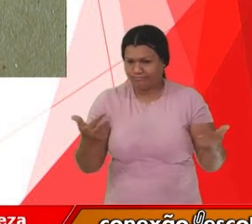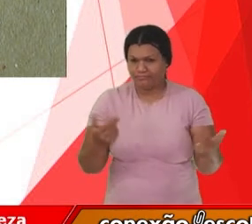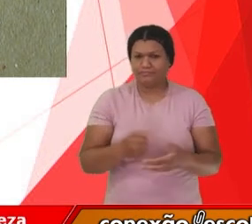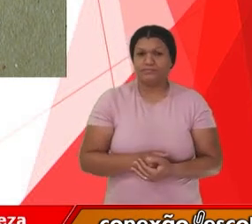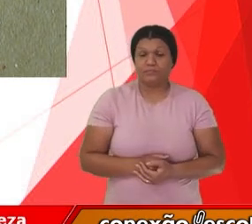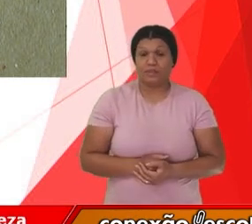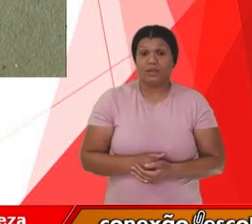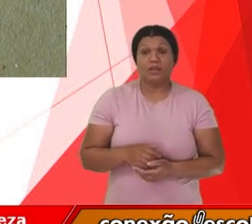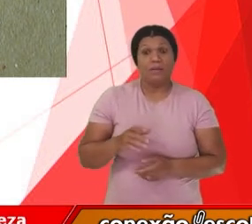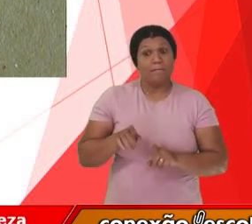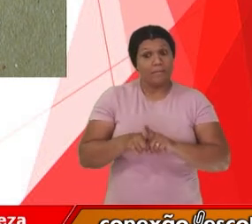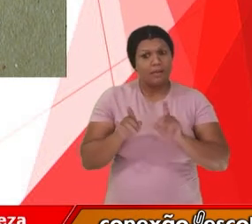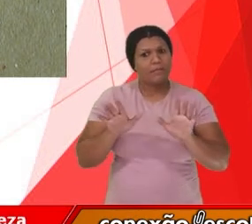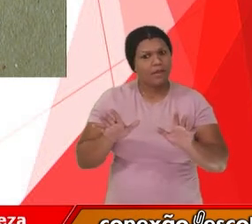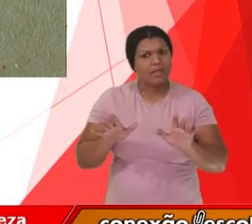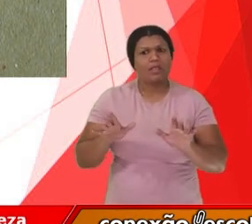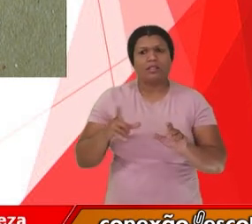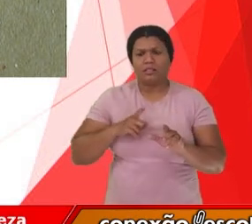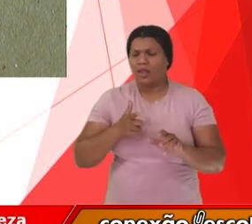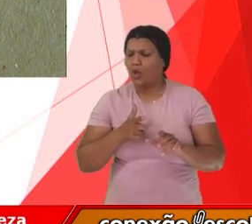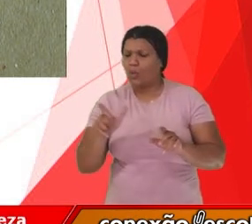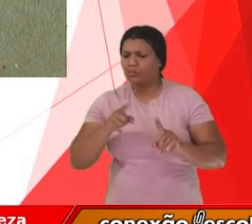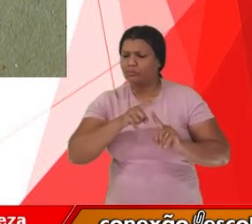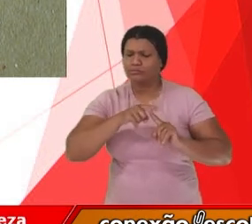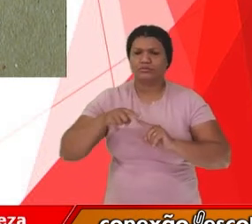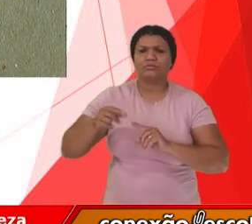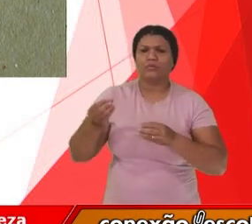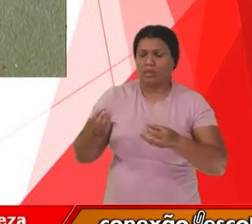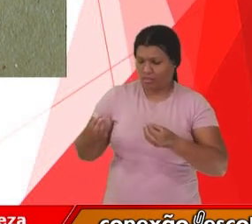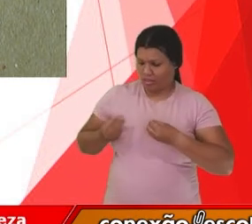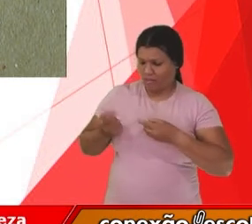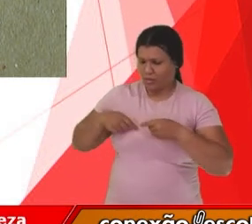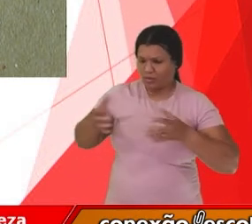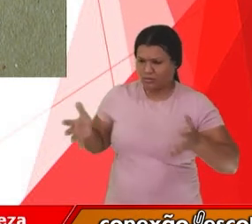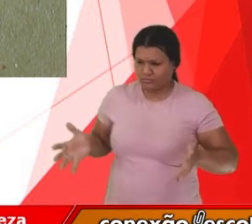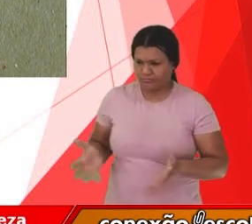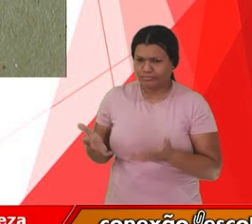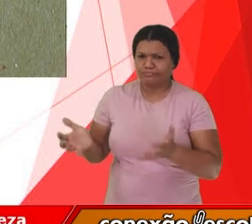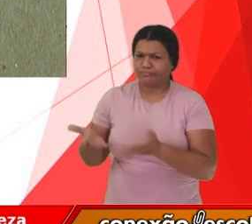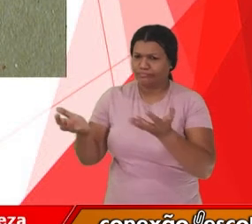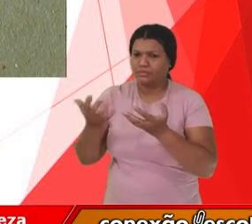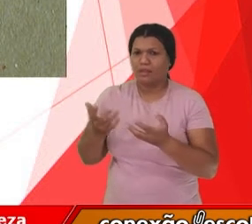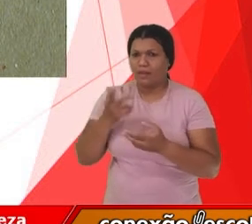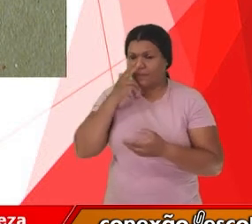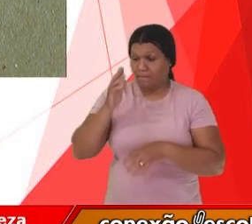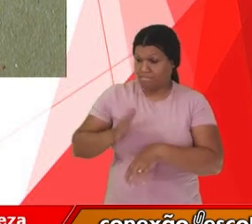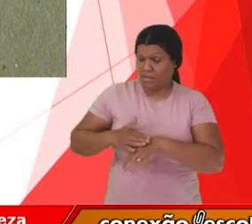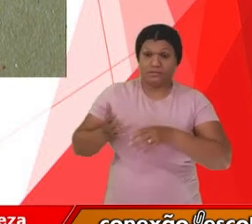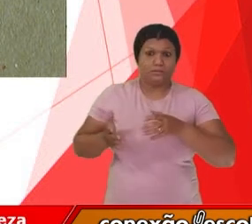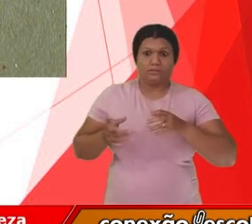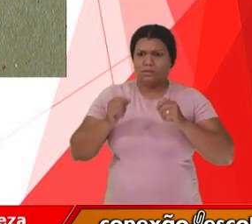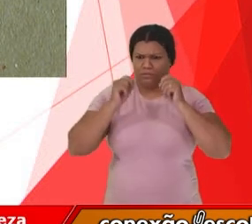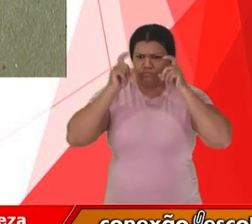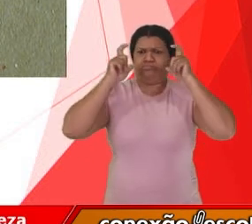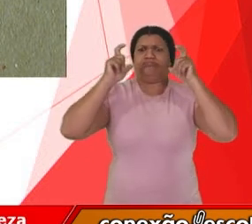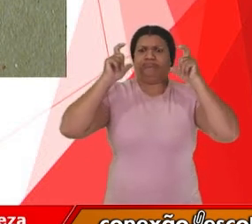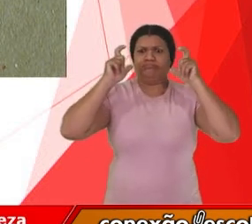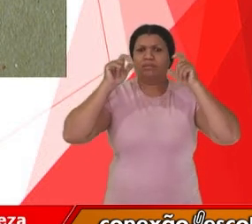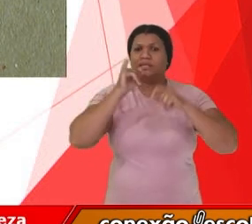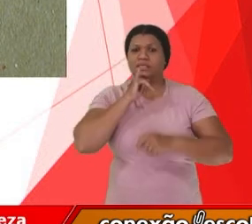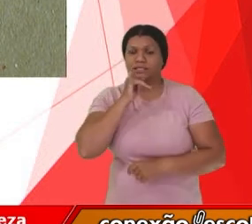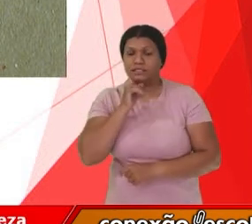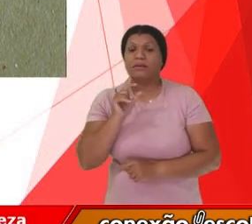drogas estimulantes, elas aumentam a atividade cerebral, deixam a pessoa mais agitada, como, por exemplo, a